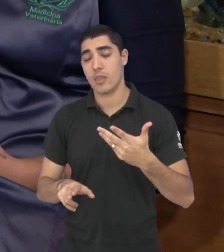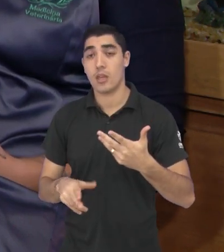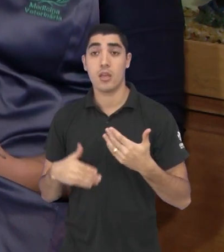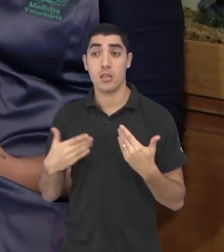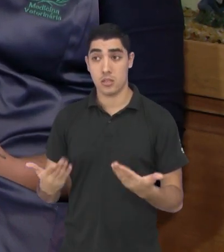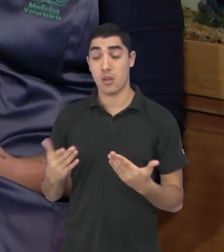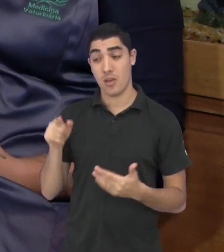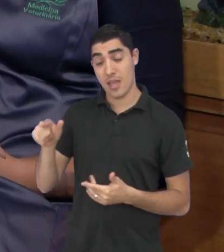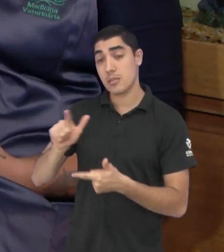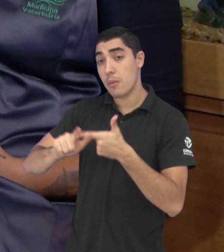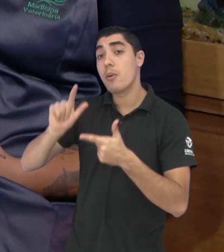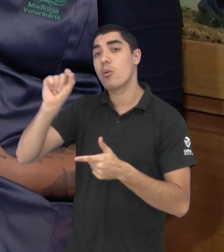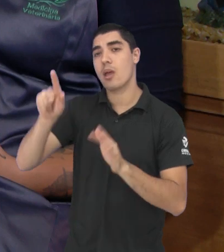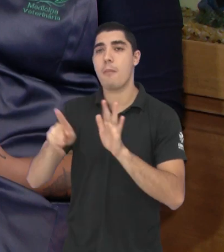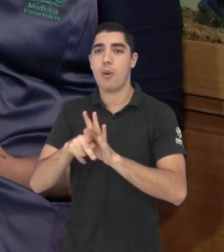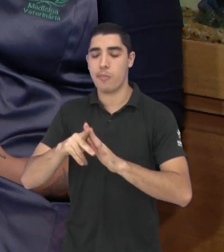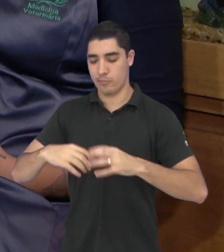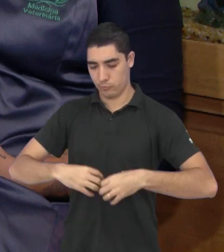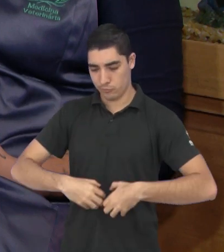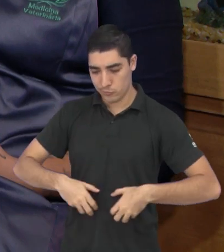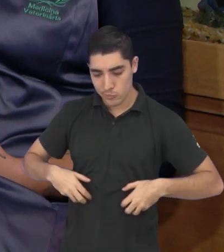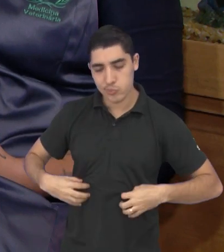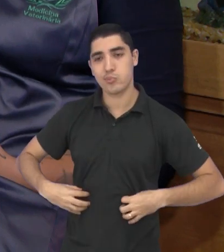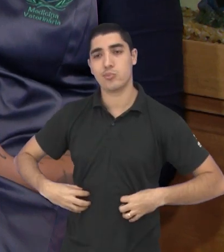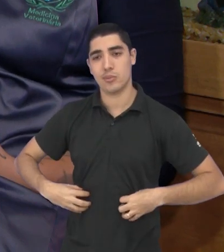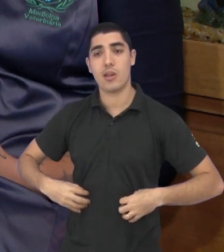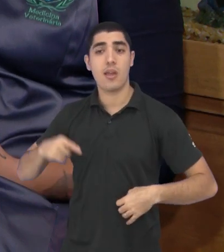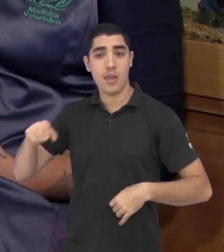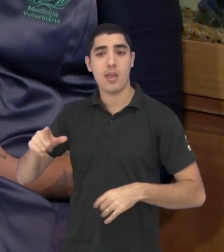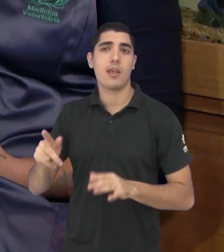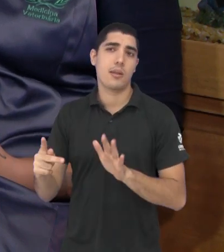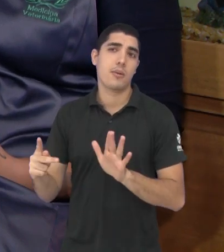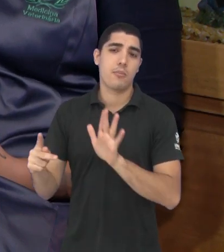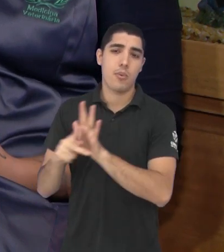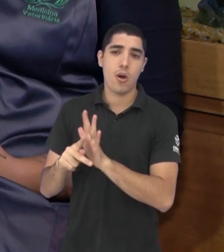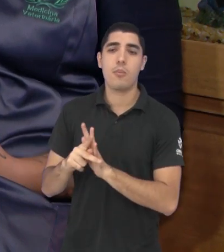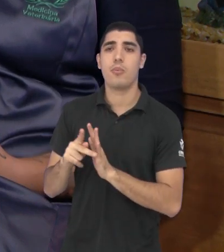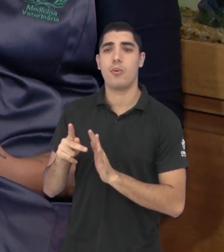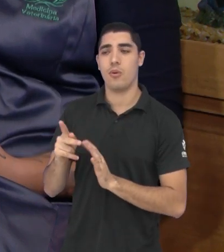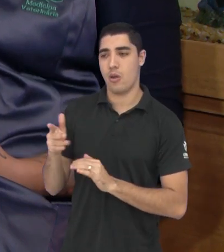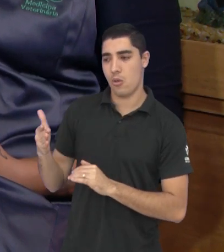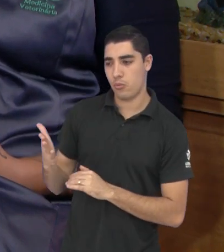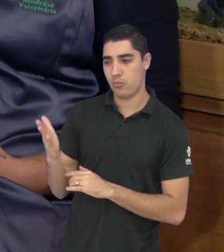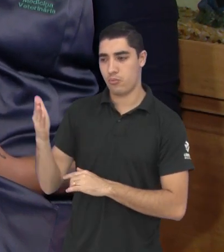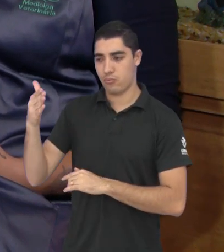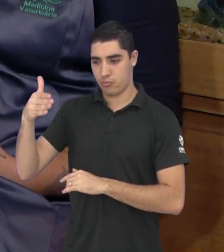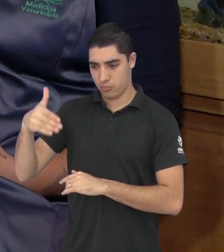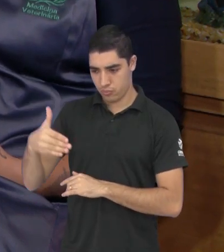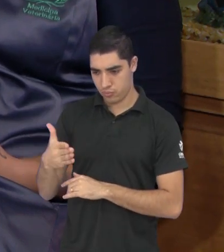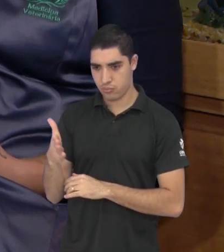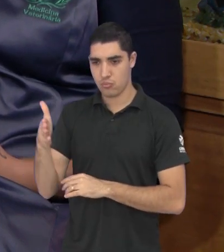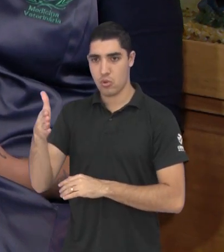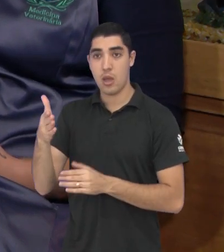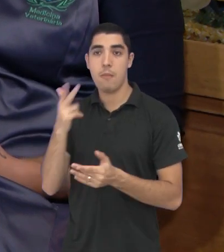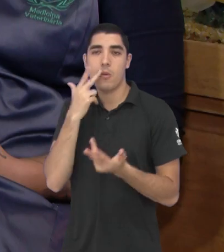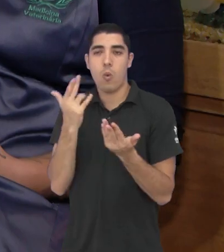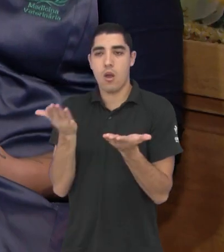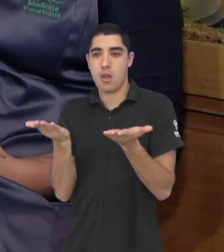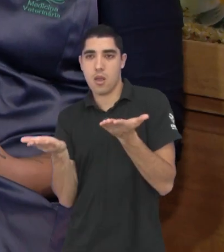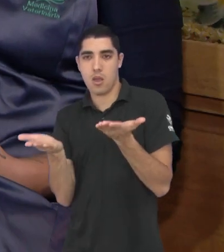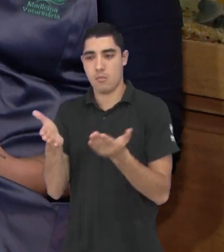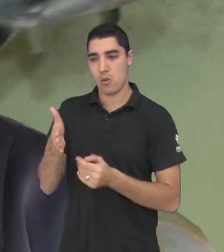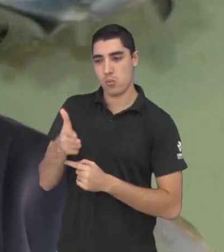dia, tem problema muito de bexiga natatória, que é o que faz ali a parte da flutuação e do equilíbrio do